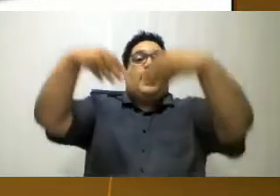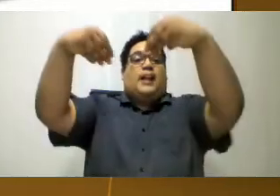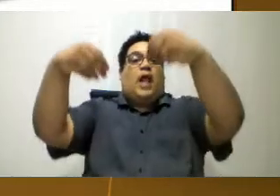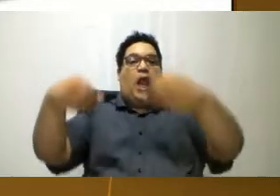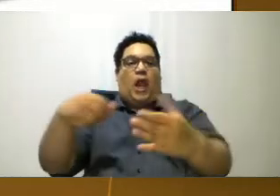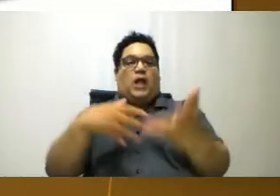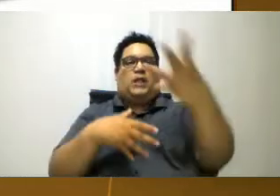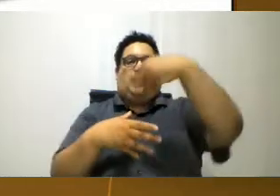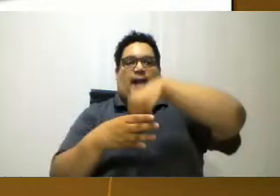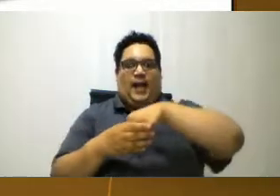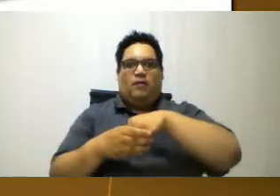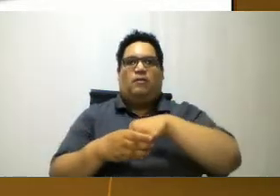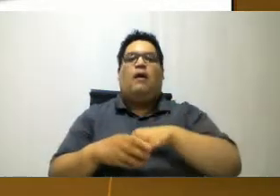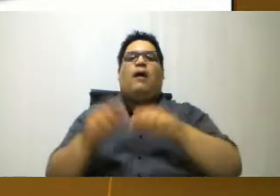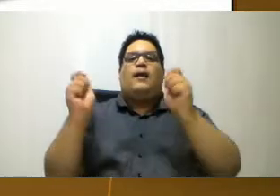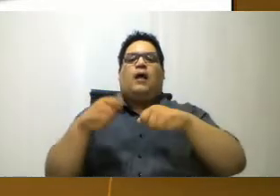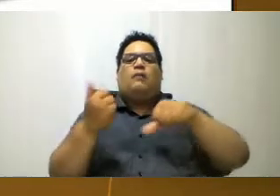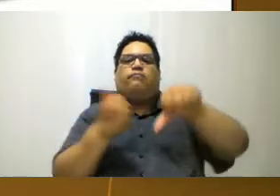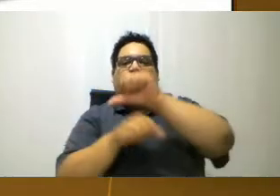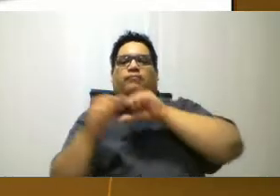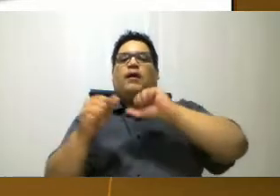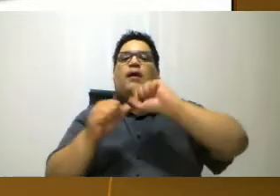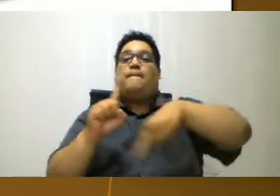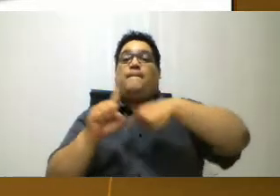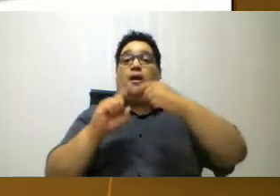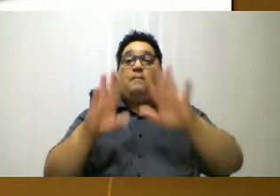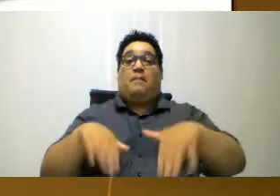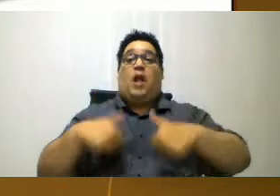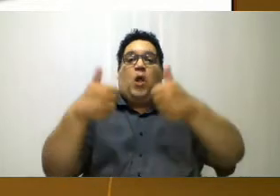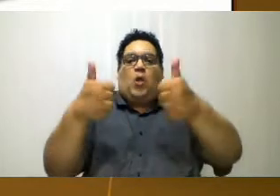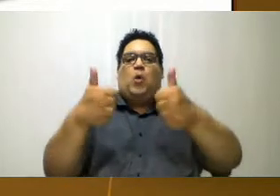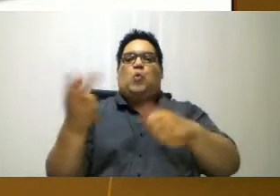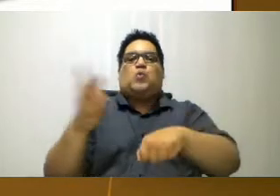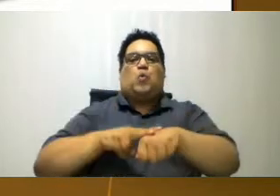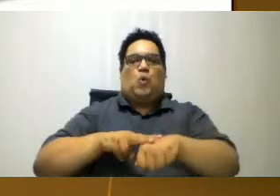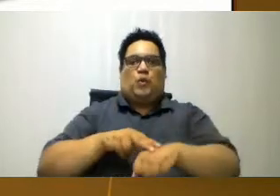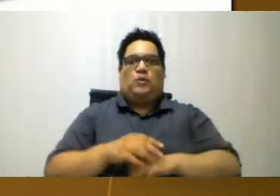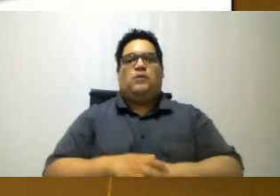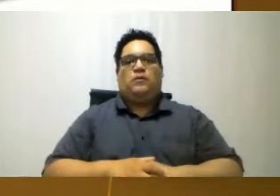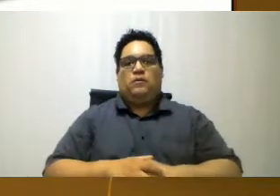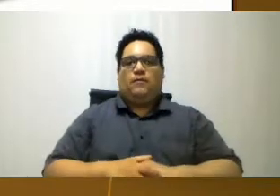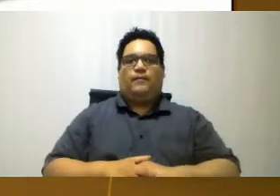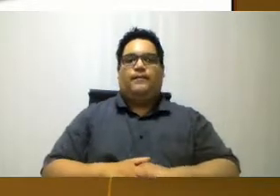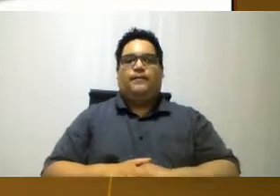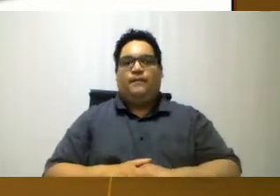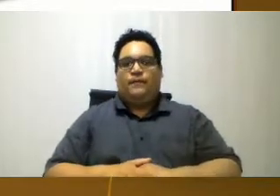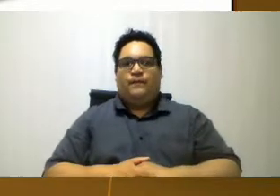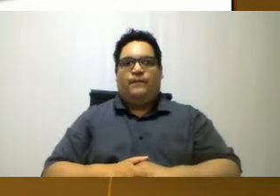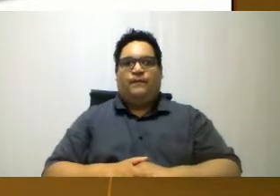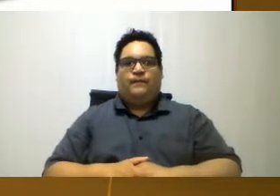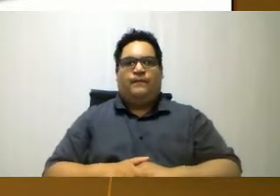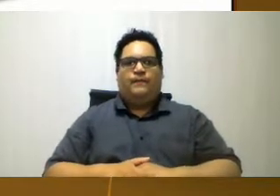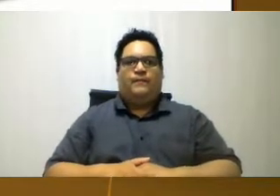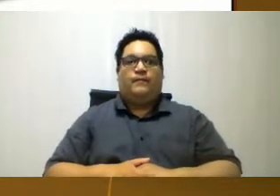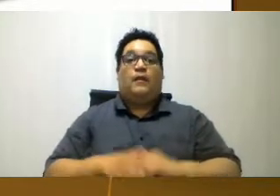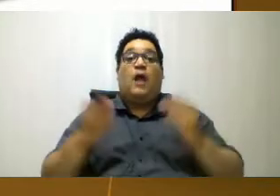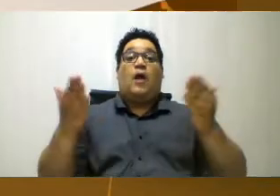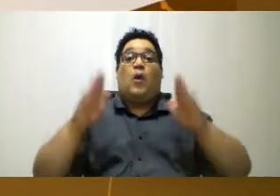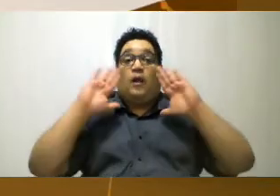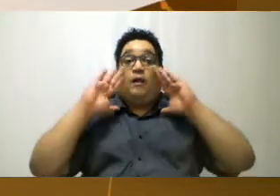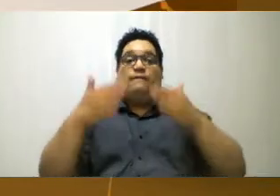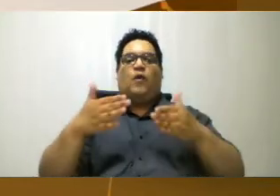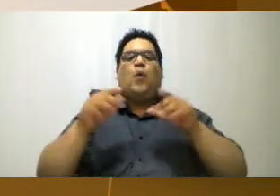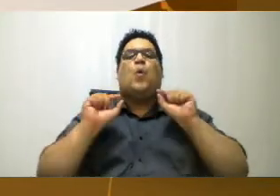caso, ele faz recondicionamento e regeneração simultaneamente, esse tipo de máquina, né? Nós vamos focar aqui na